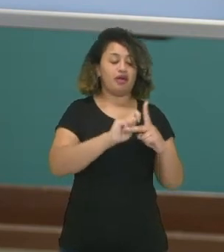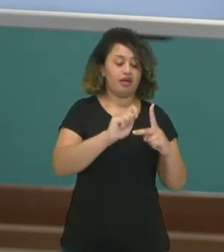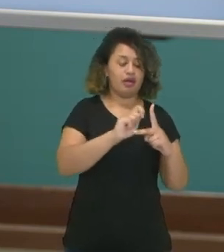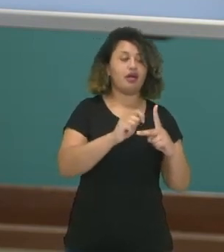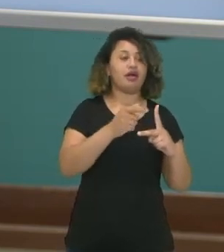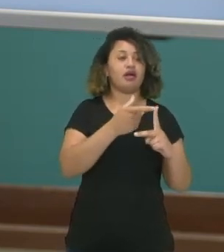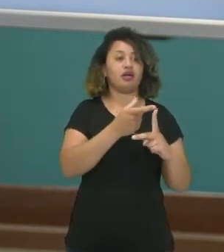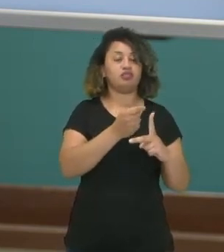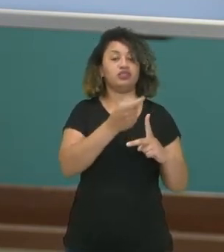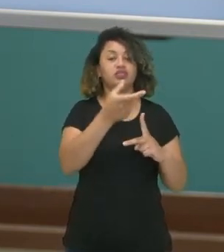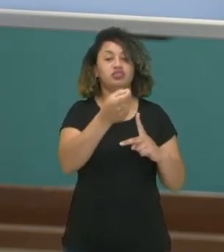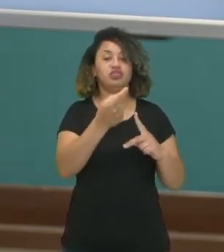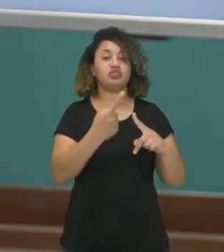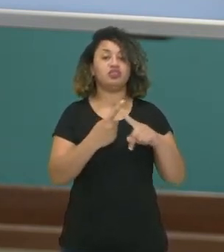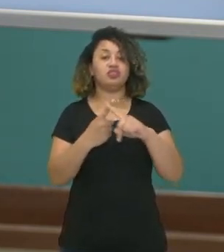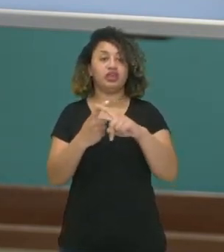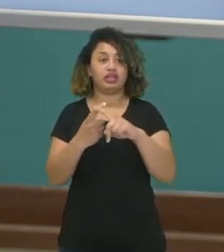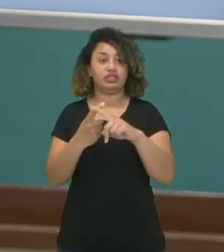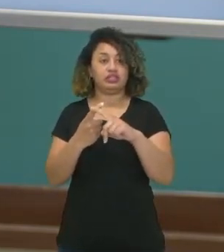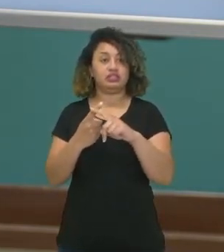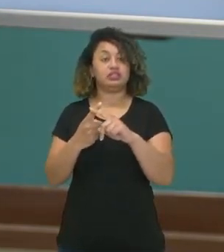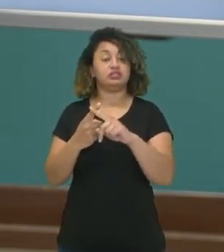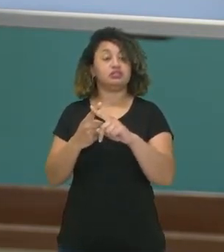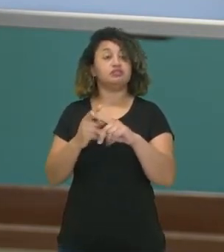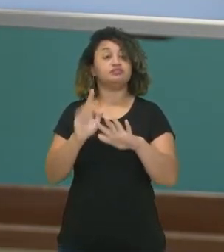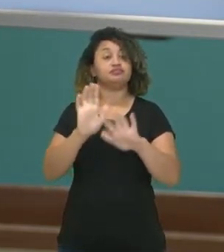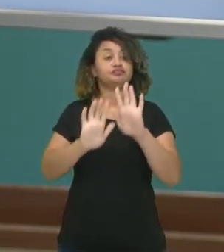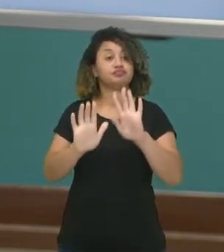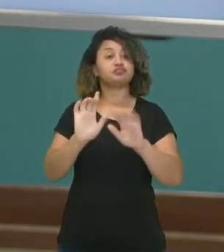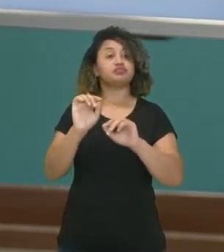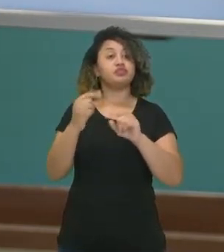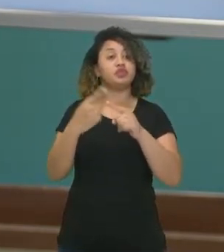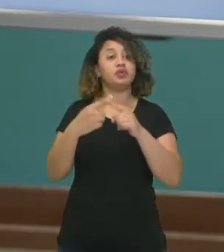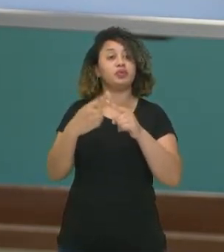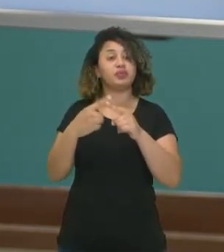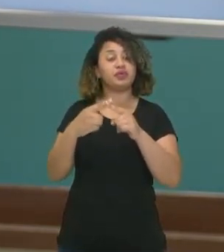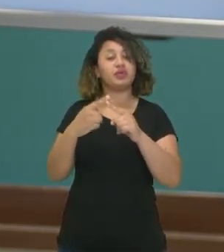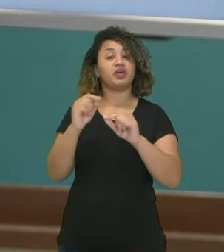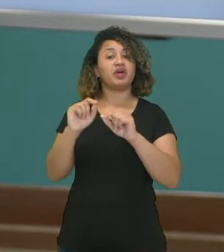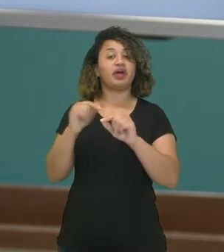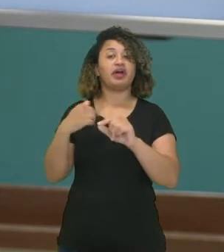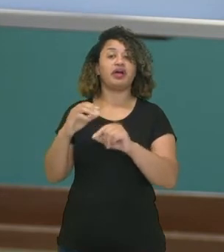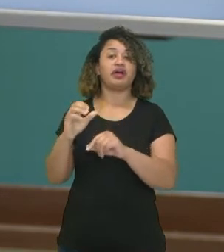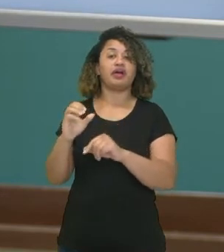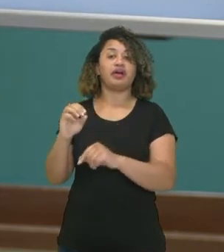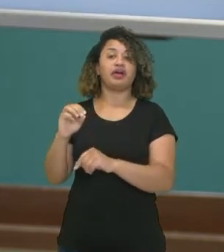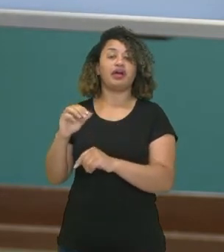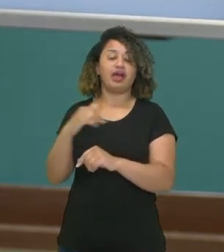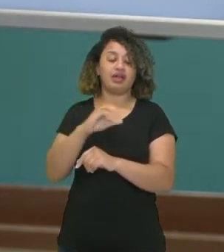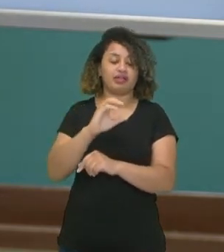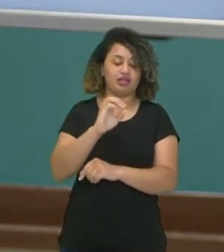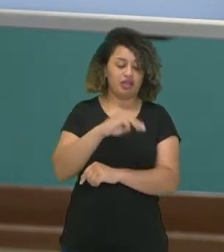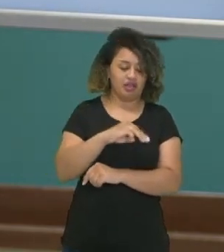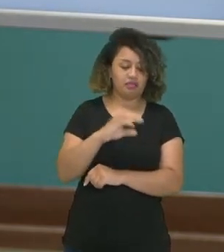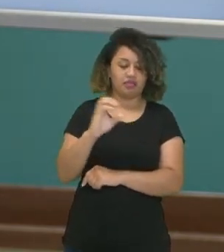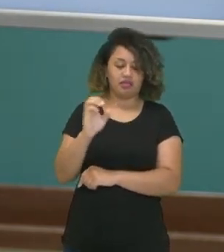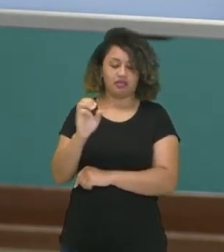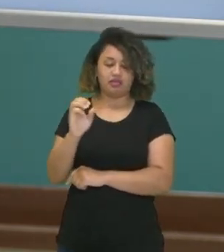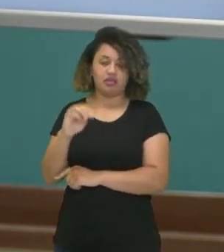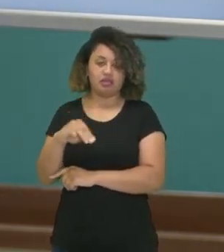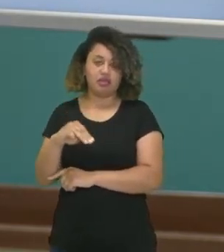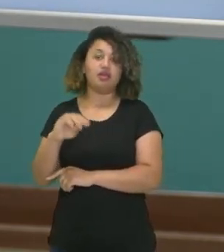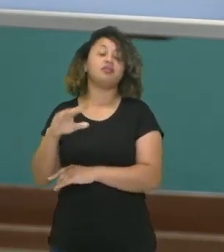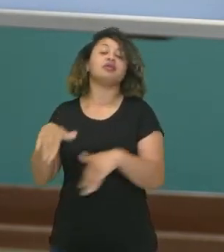20 vezes 20. Olha só, cuidado, porque a unidade de medida de área é